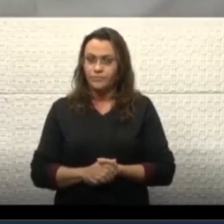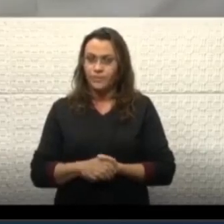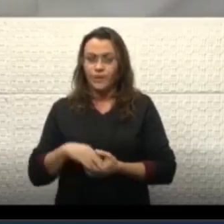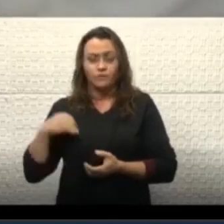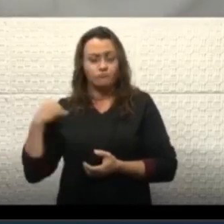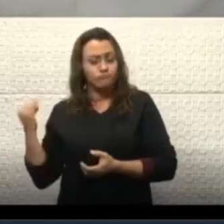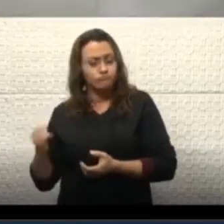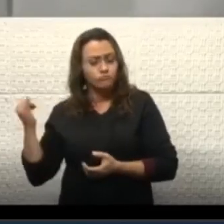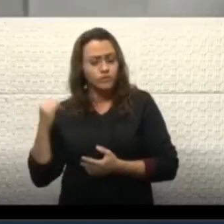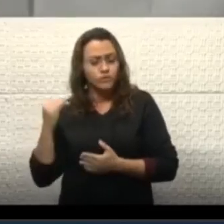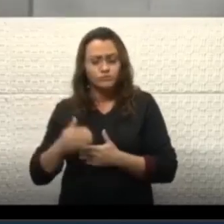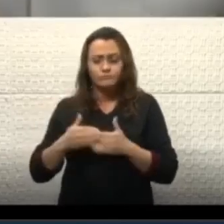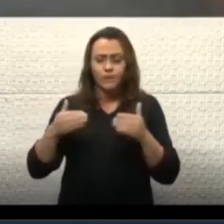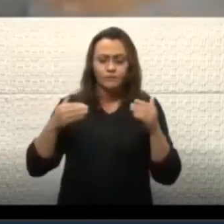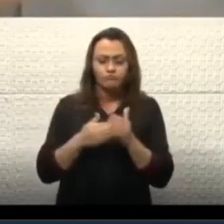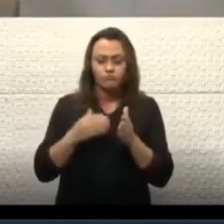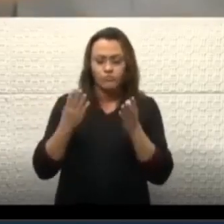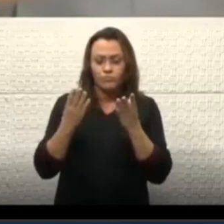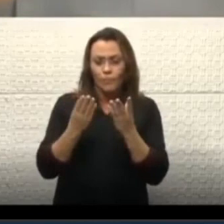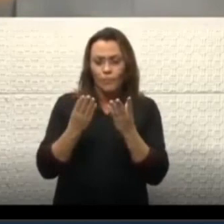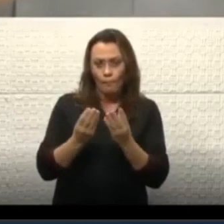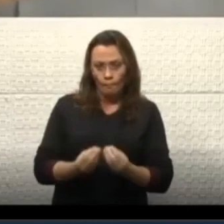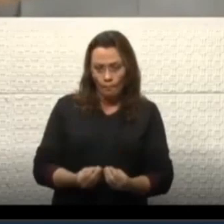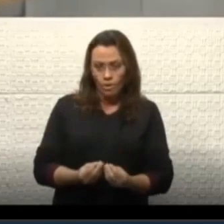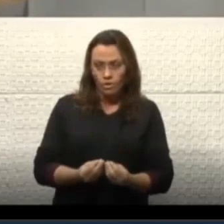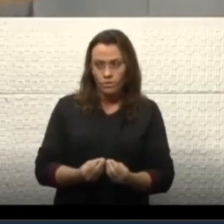para a filtração.